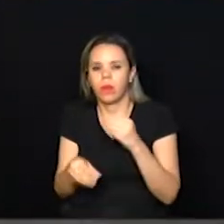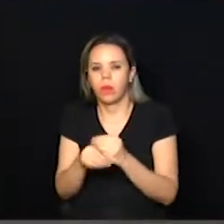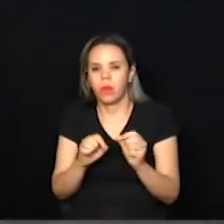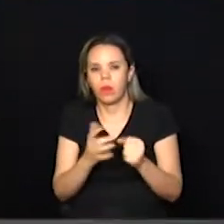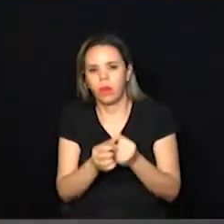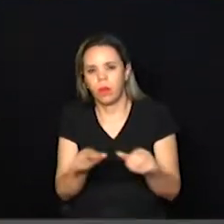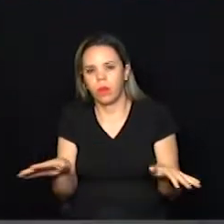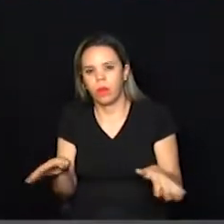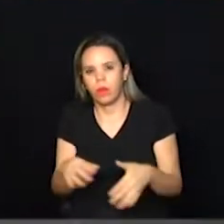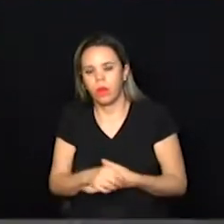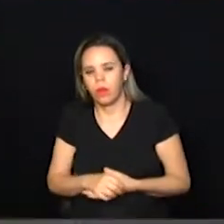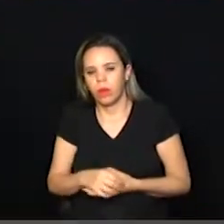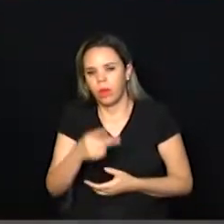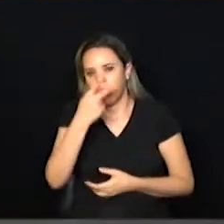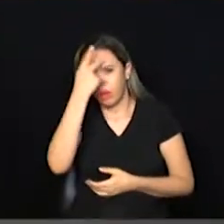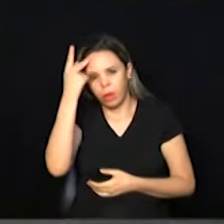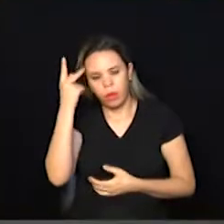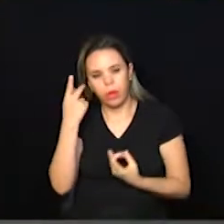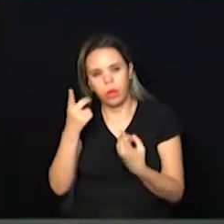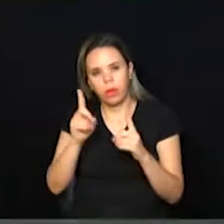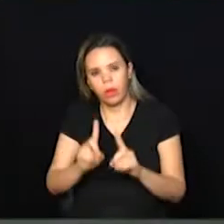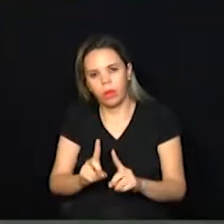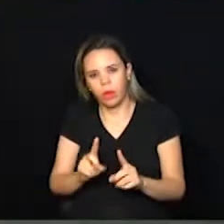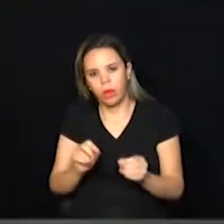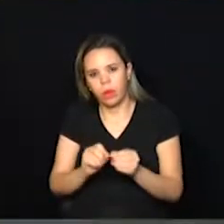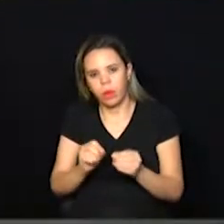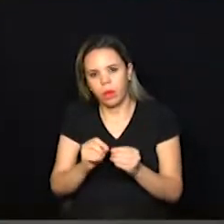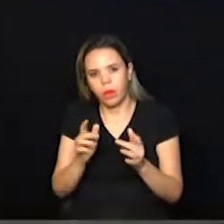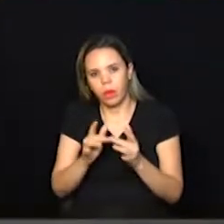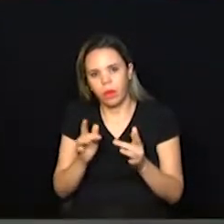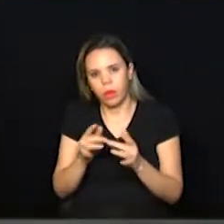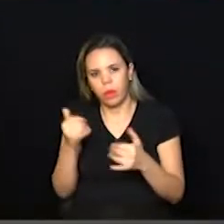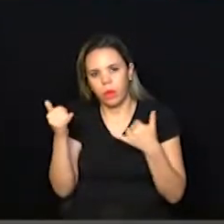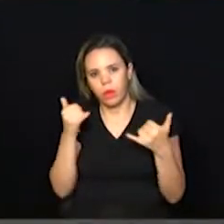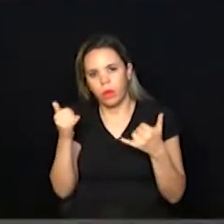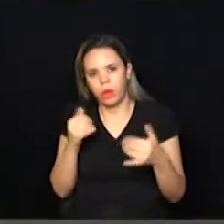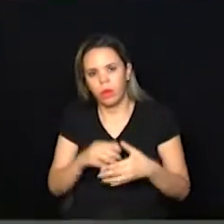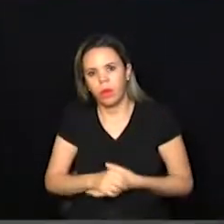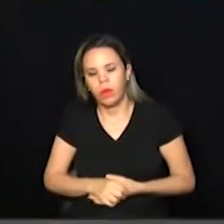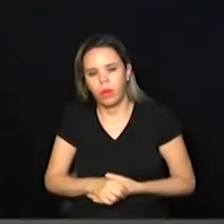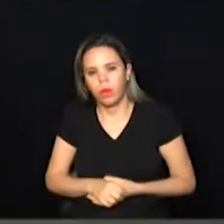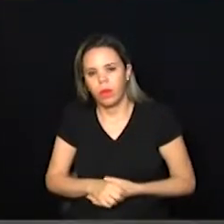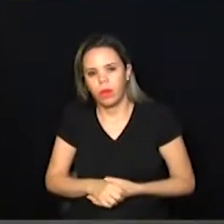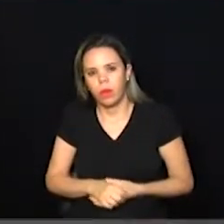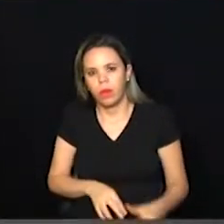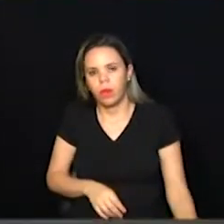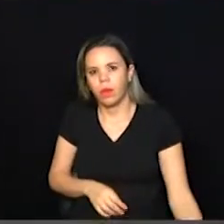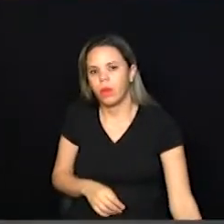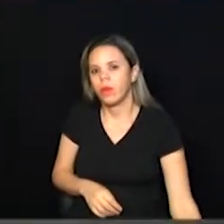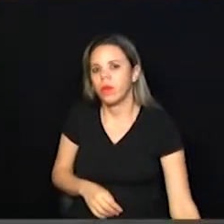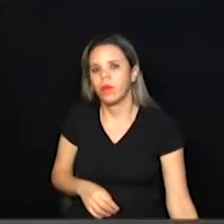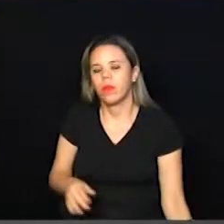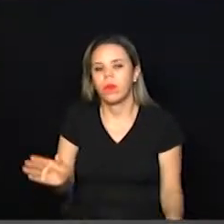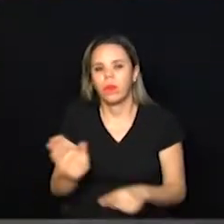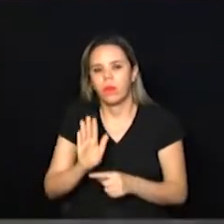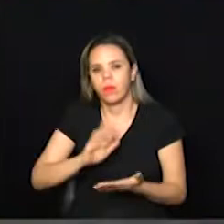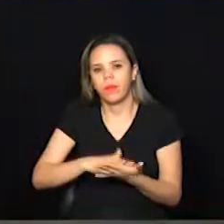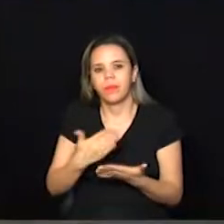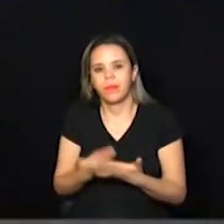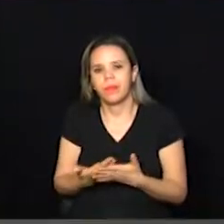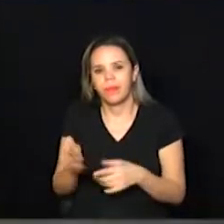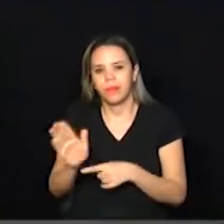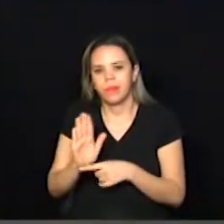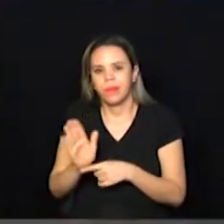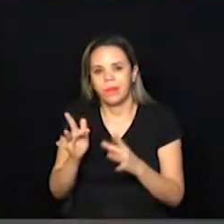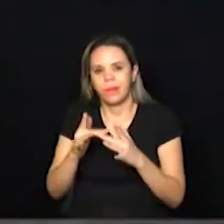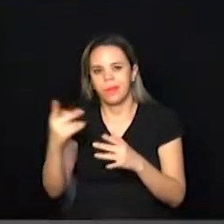pandemia. Então, a pessoa com deficiência, ela faz o contato via telefone, por vídeo, a intérprete atende e faz o contato